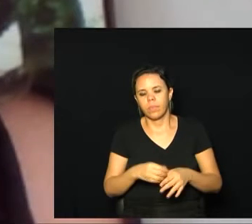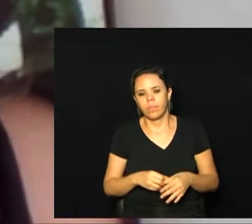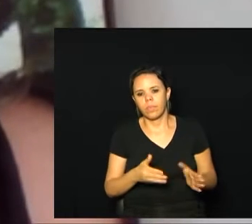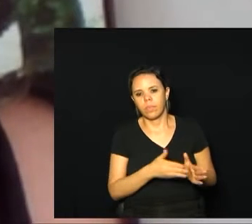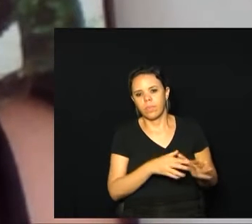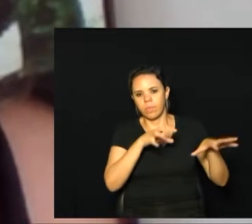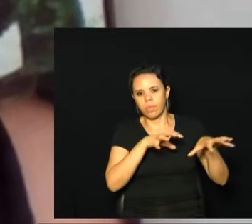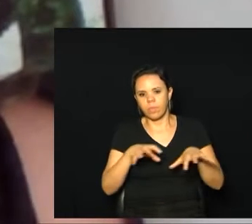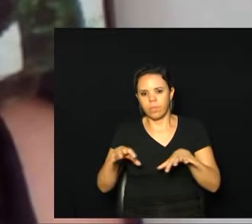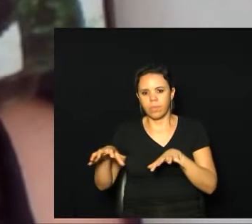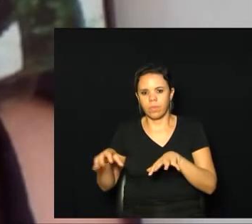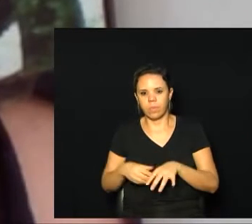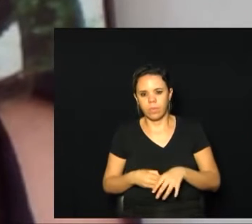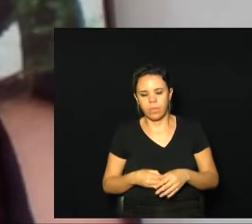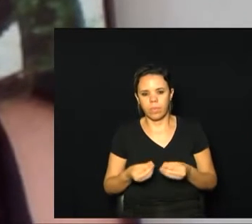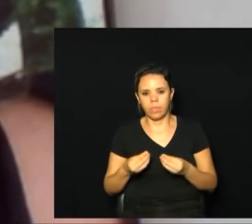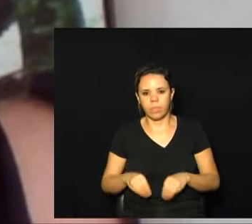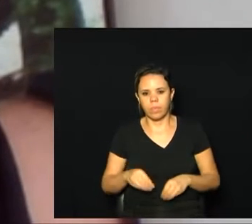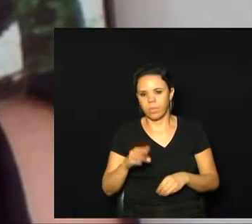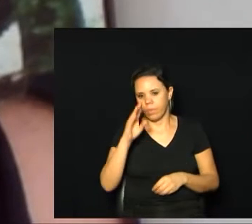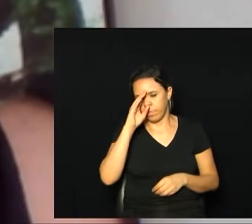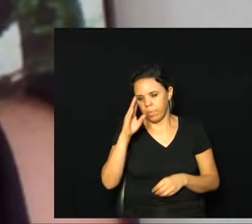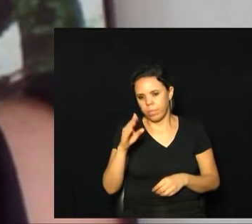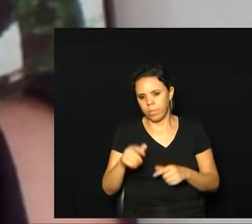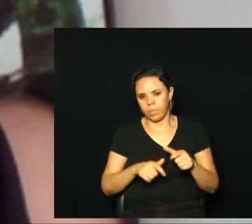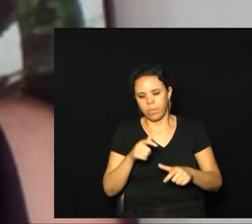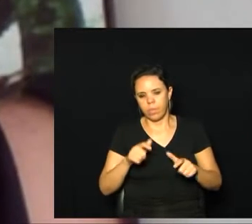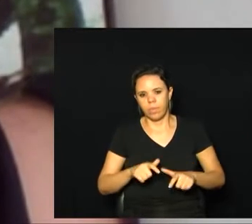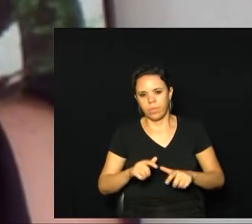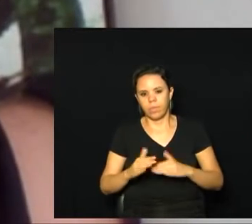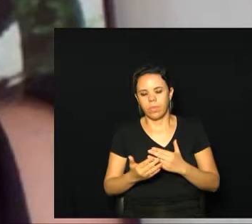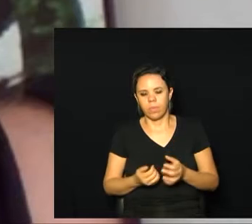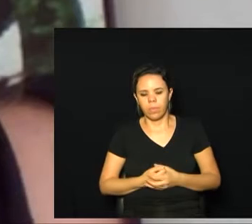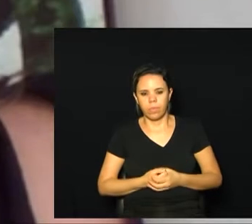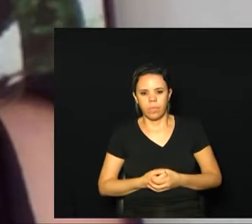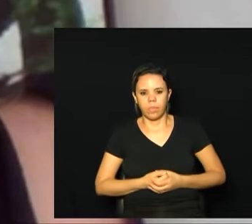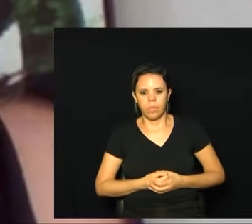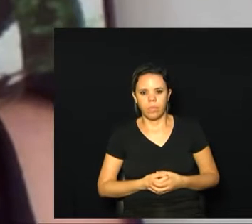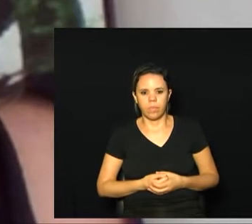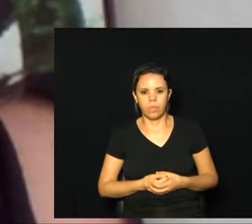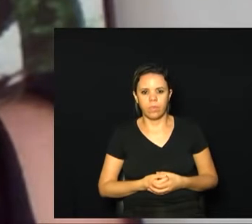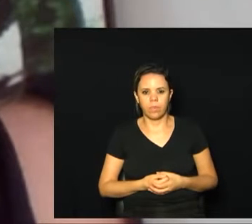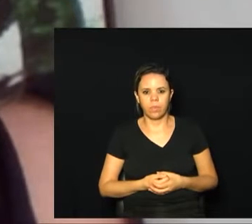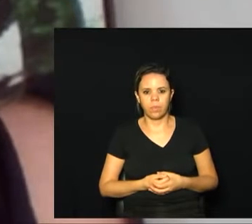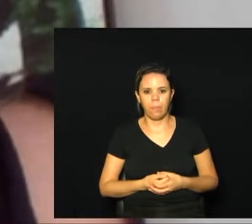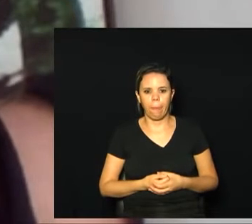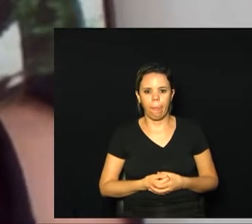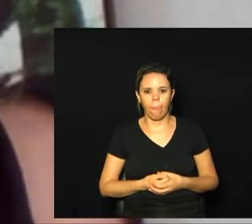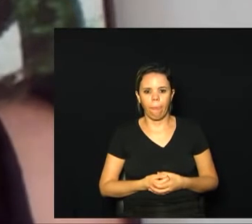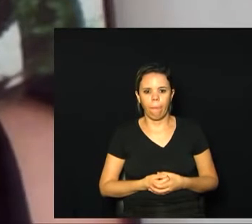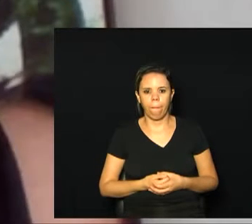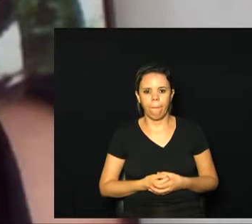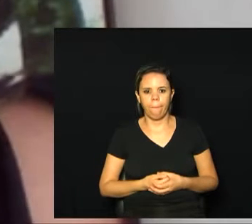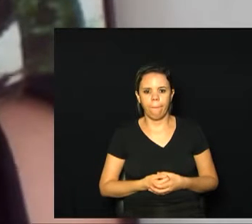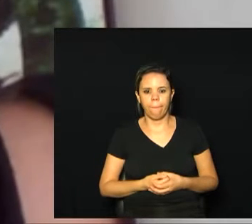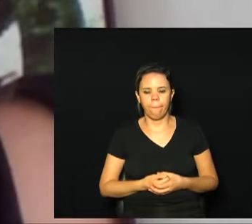de chuva a gente acaba tendo um impacto, principalmente em áreas, né, mais urbanas consolidadas. Então, eu quero